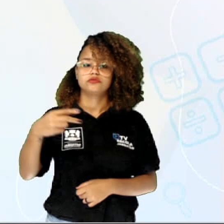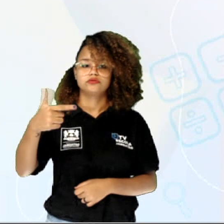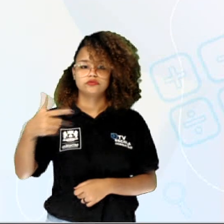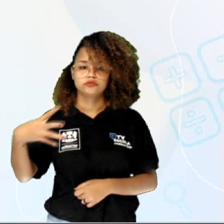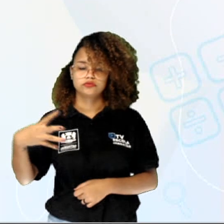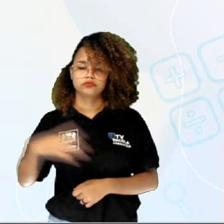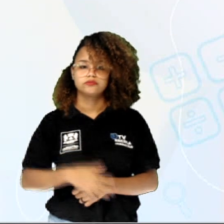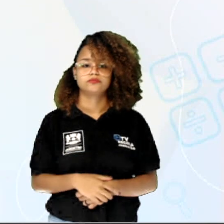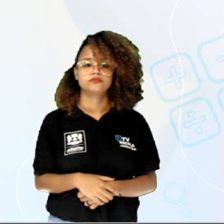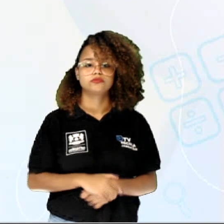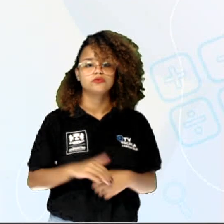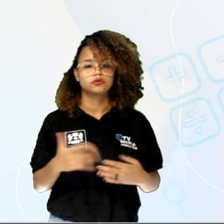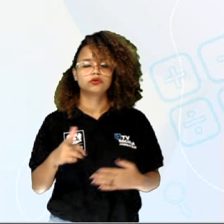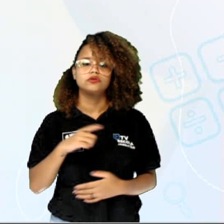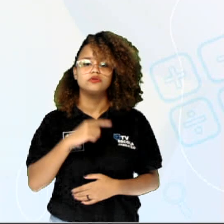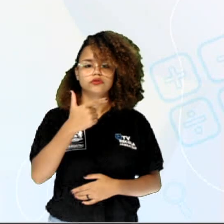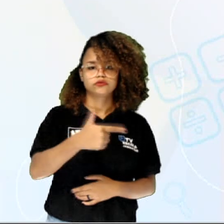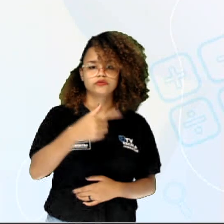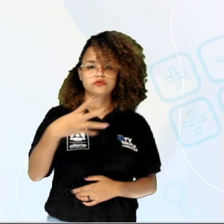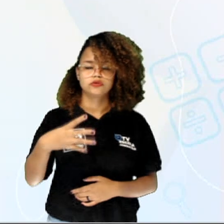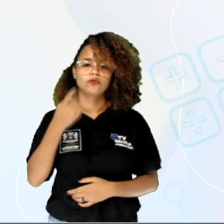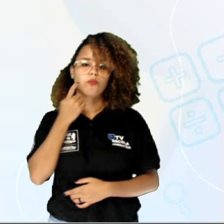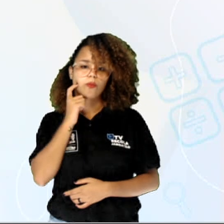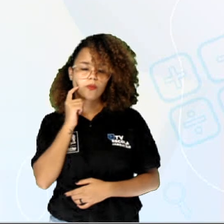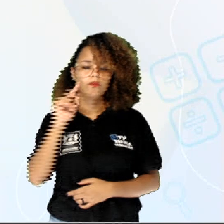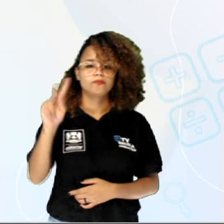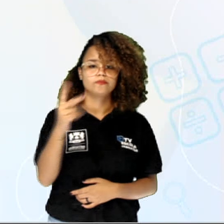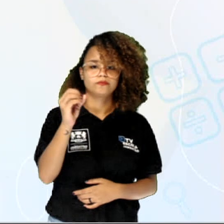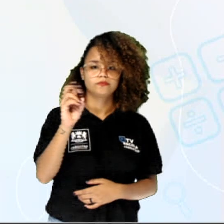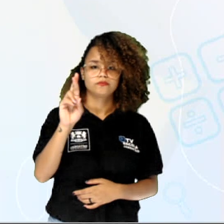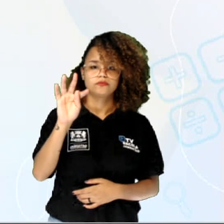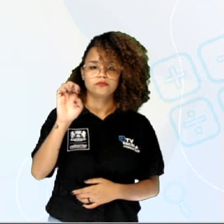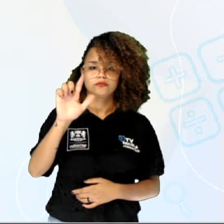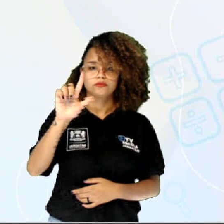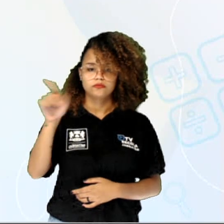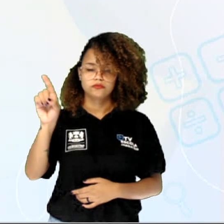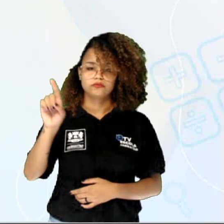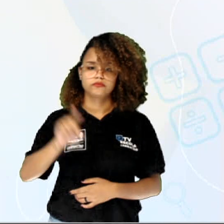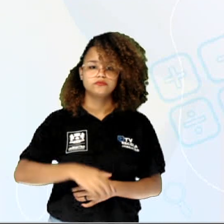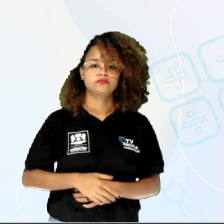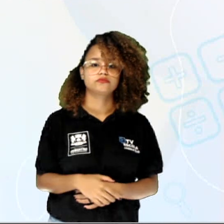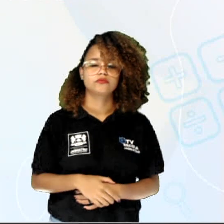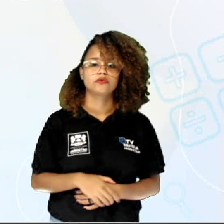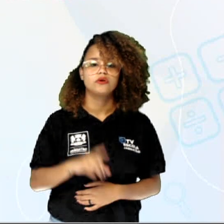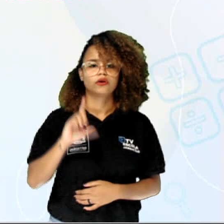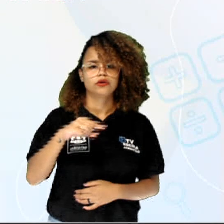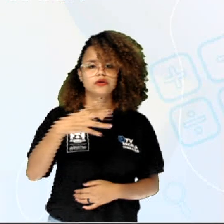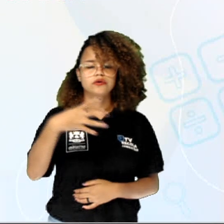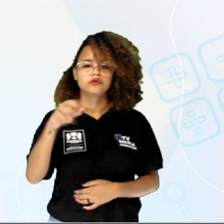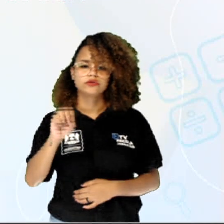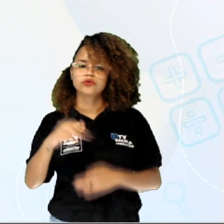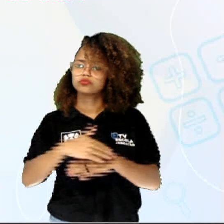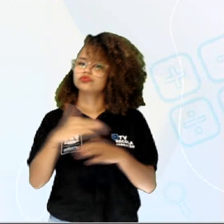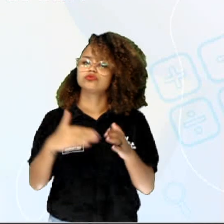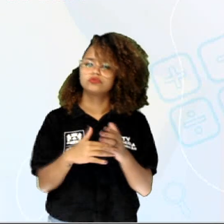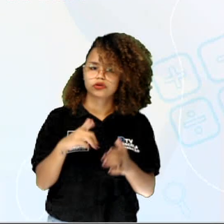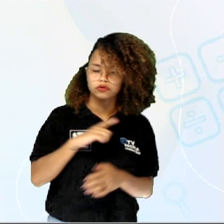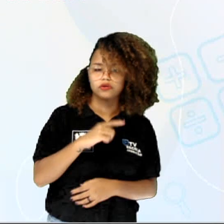mais 3y, mais 4x igual a 3y mais 24. A outra equação é a mais simples, né? X mais y